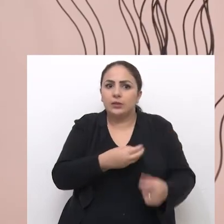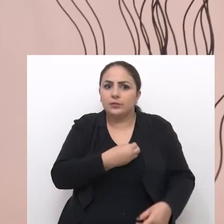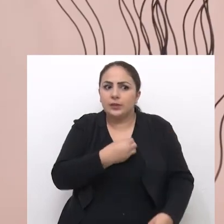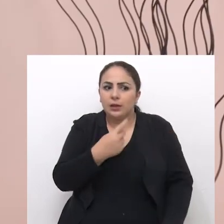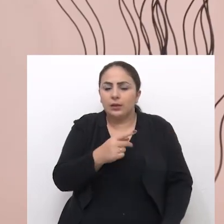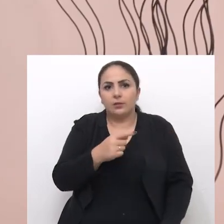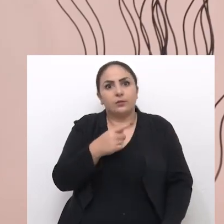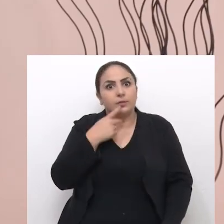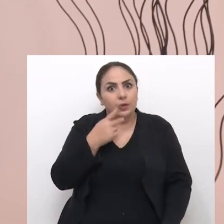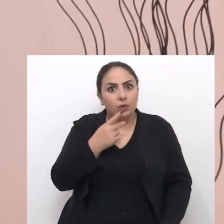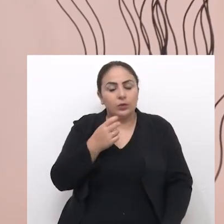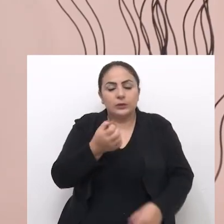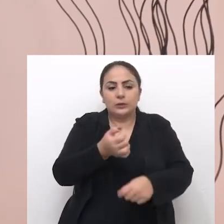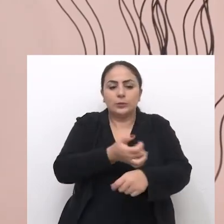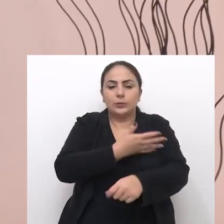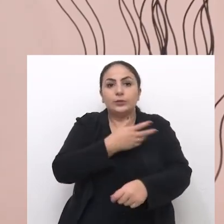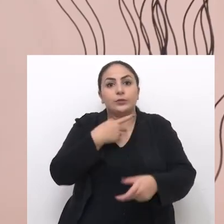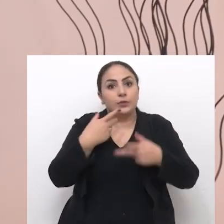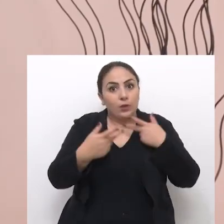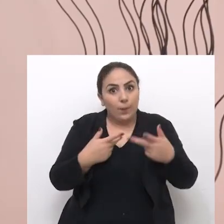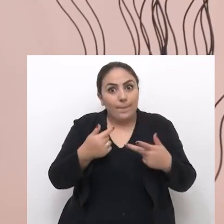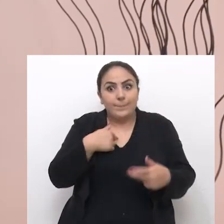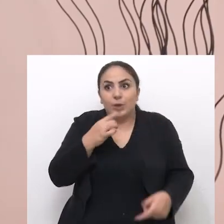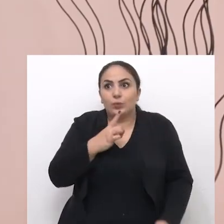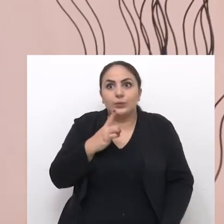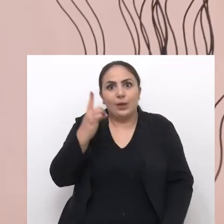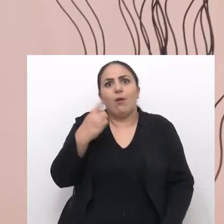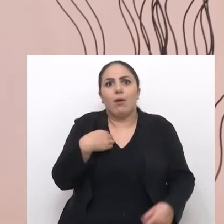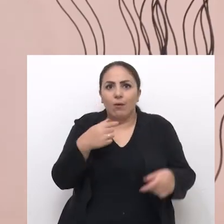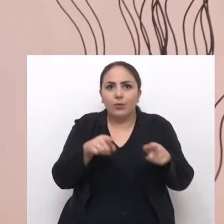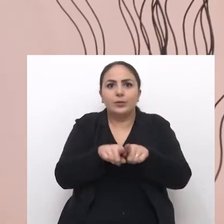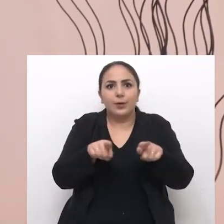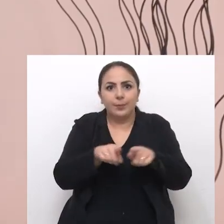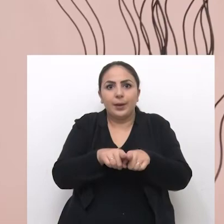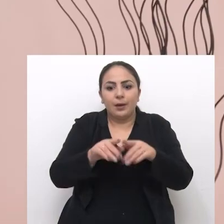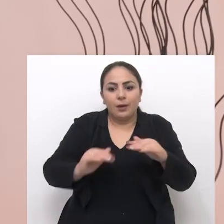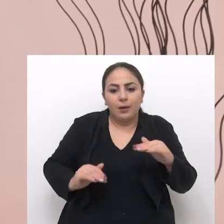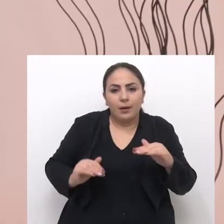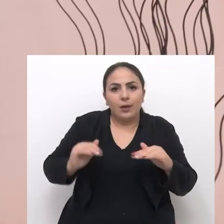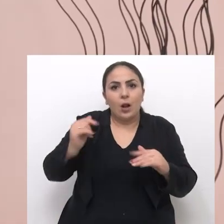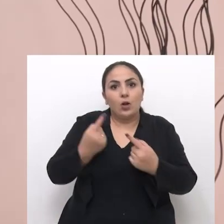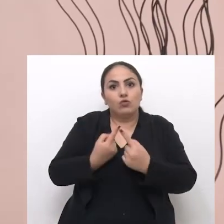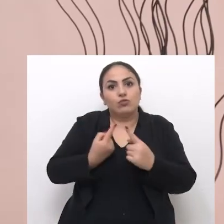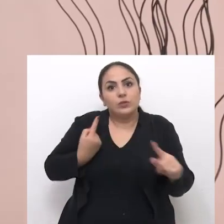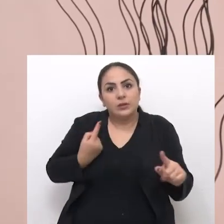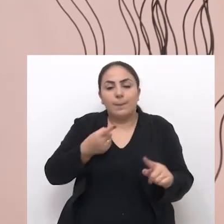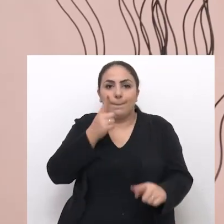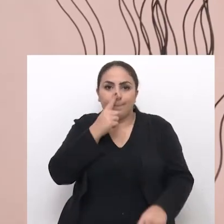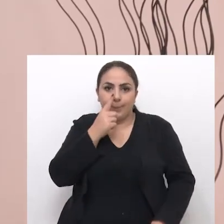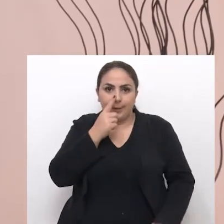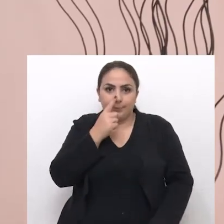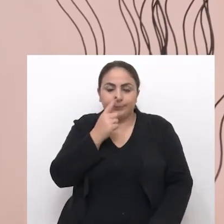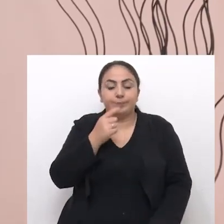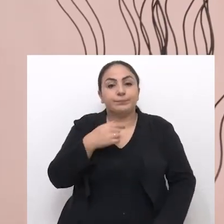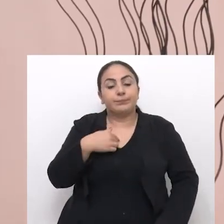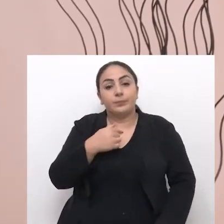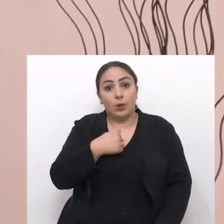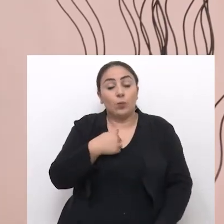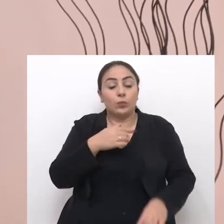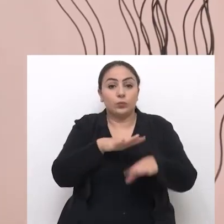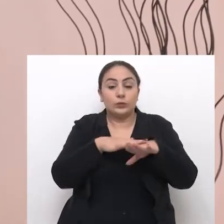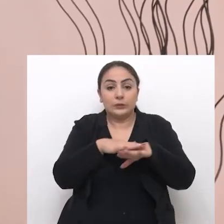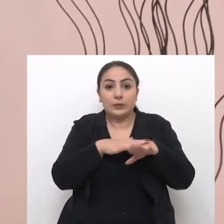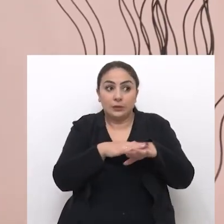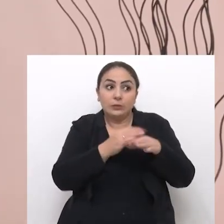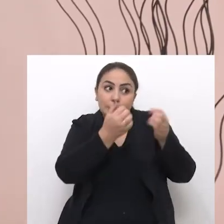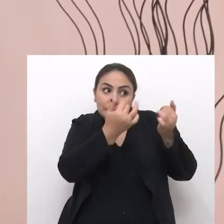dela. E ela se emocionou e disse, meu Deus, eu também cresci afastada da minha mãe. Conversei